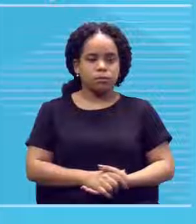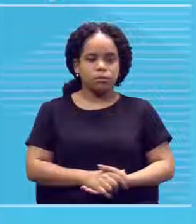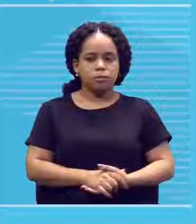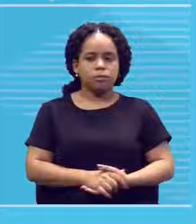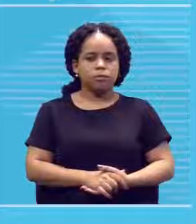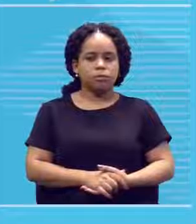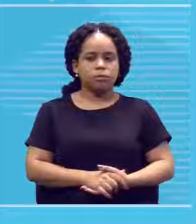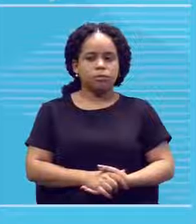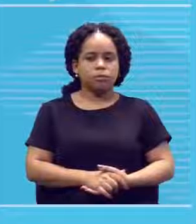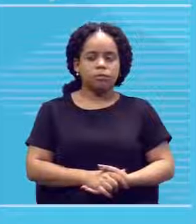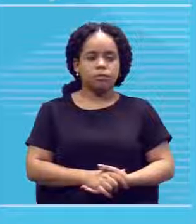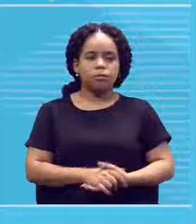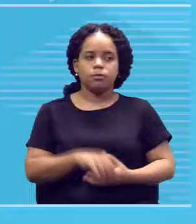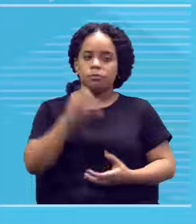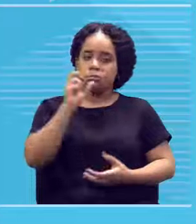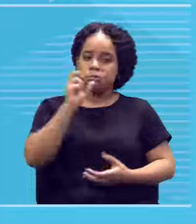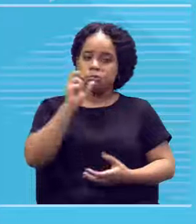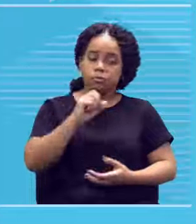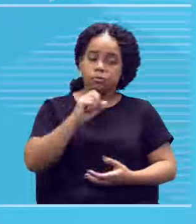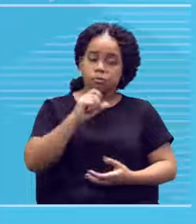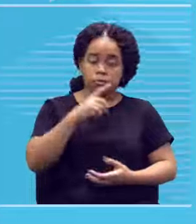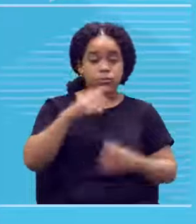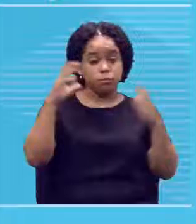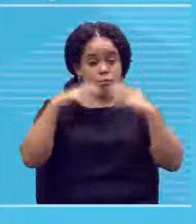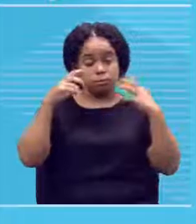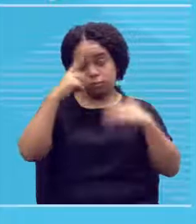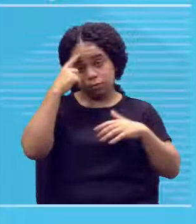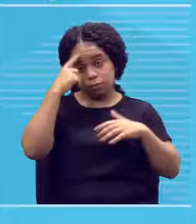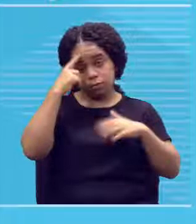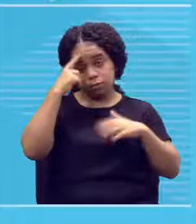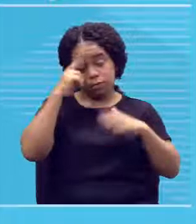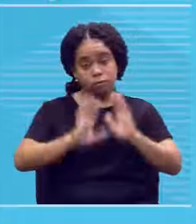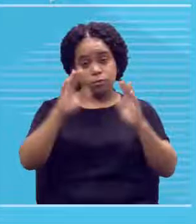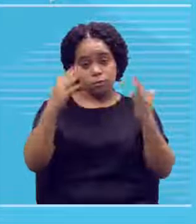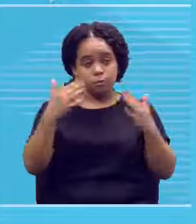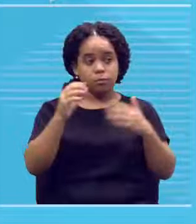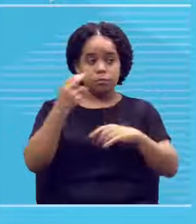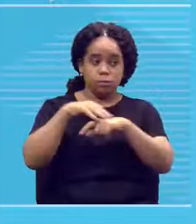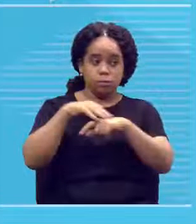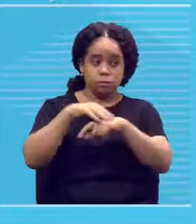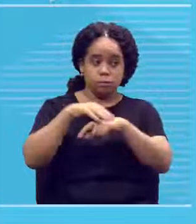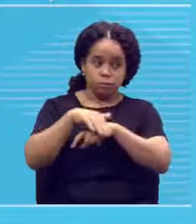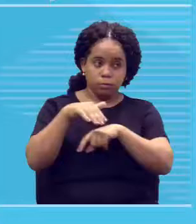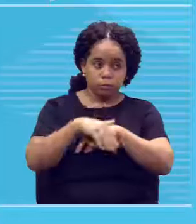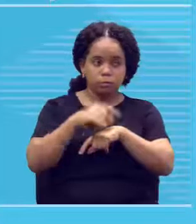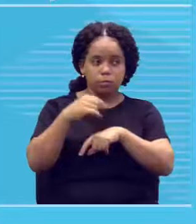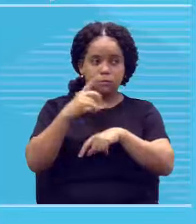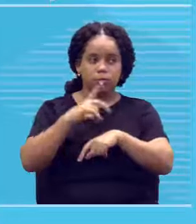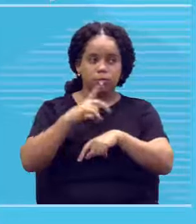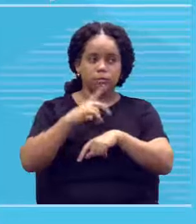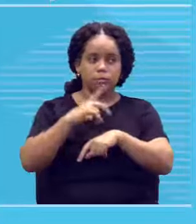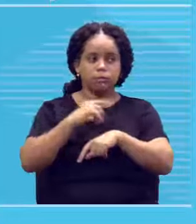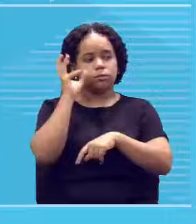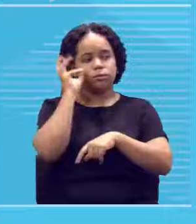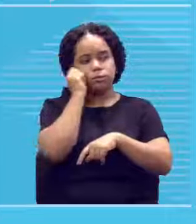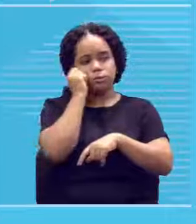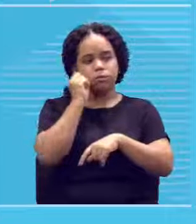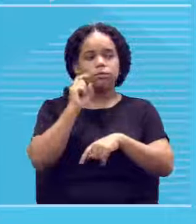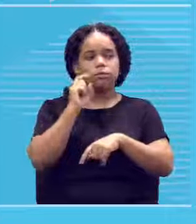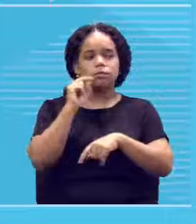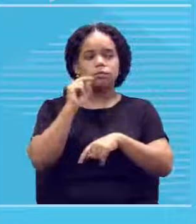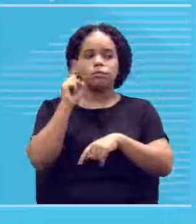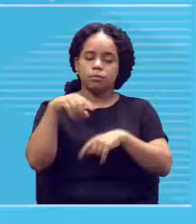e quer ela caia em dia de festas o de noite enquanto dormimos